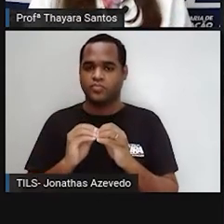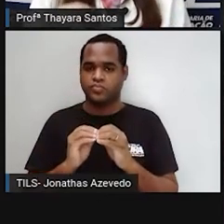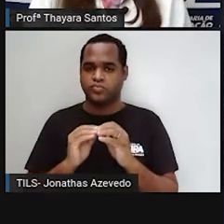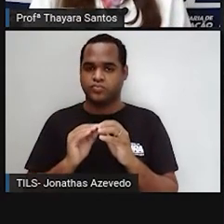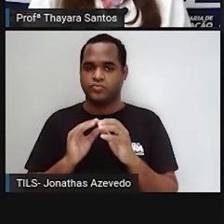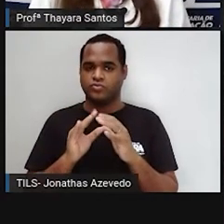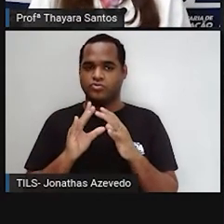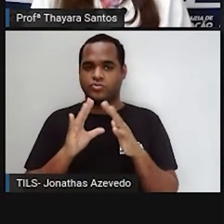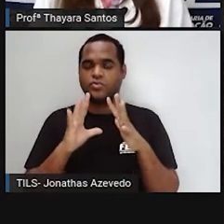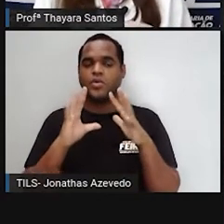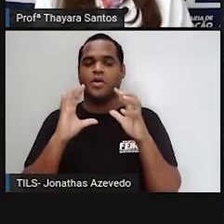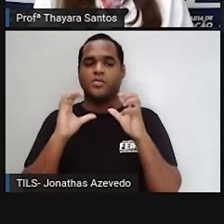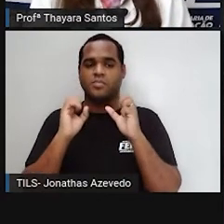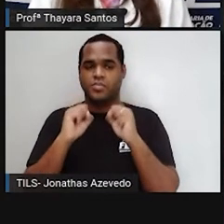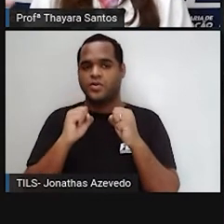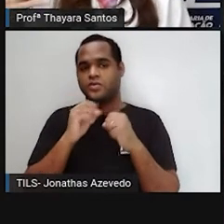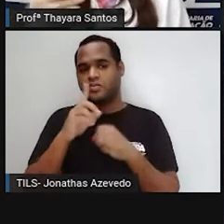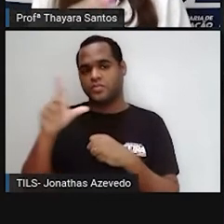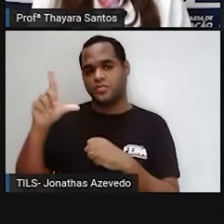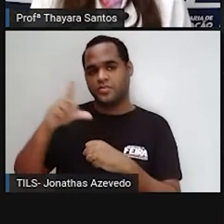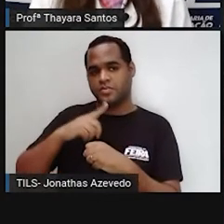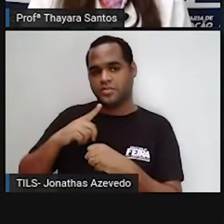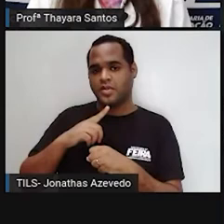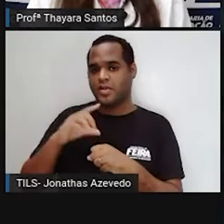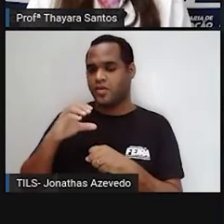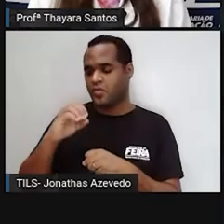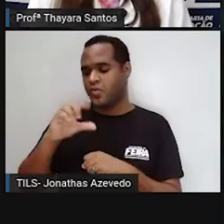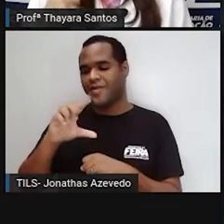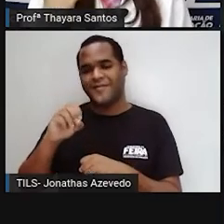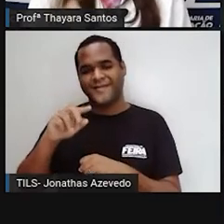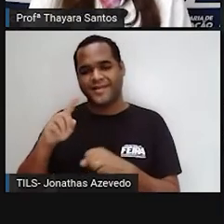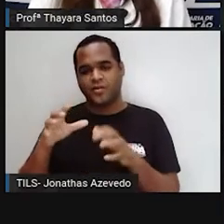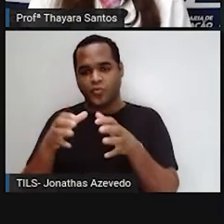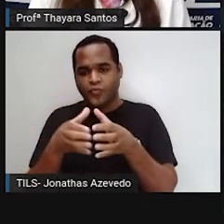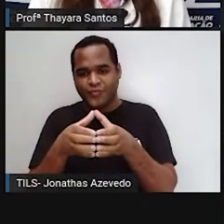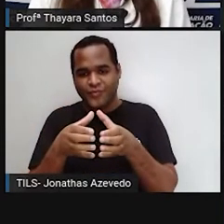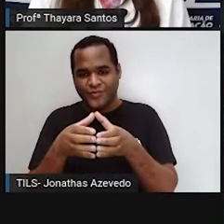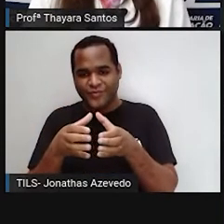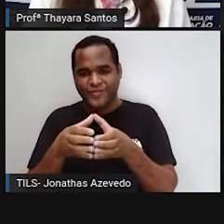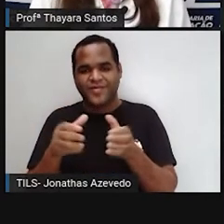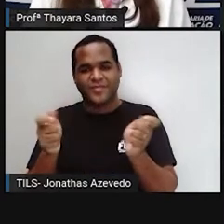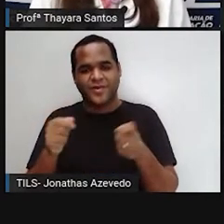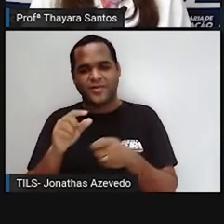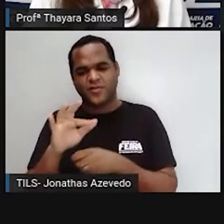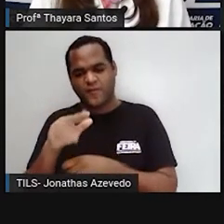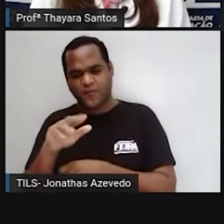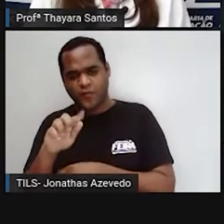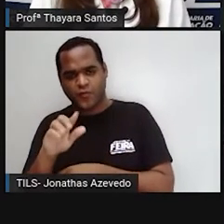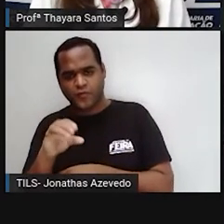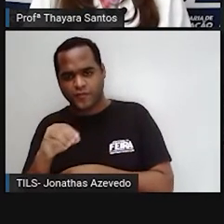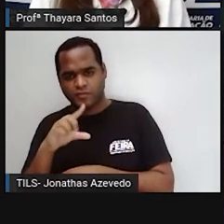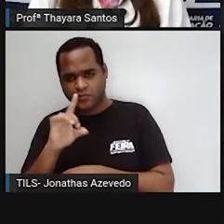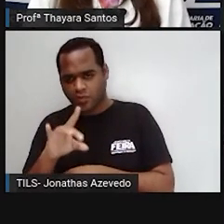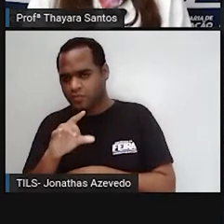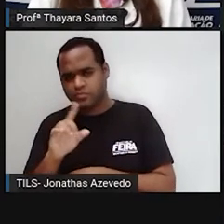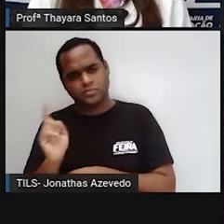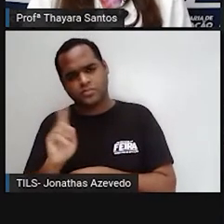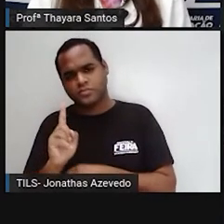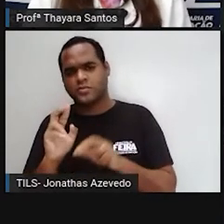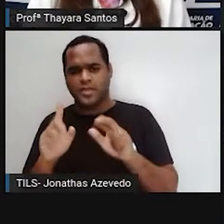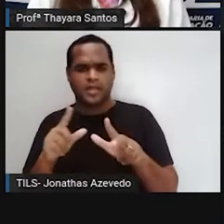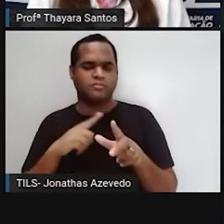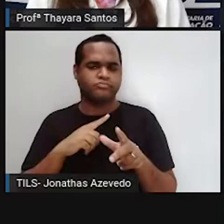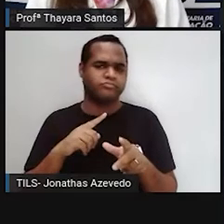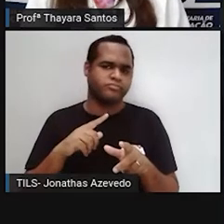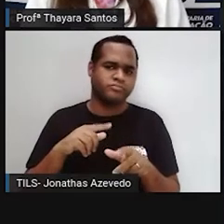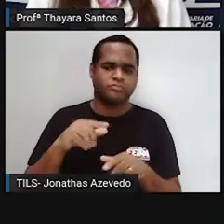desenvolvendo e pode, inclusive, gerar uma colônia. Então, não é só o fungo que faz esse tipo de reprodução assexuada. As